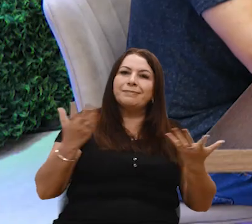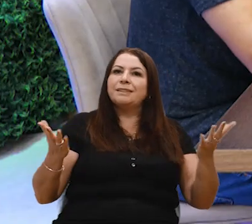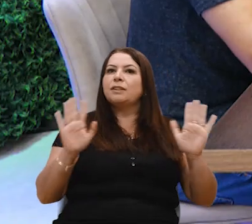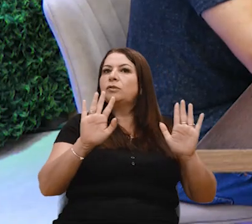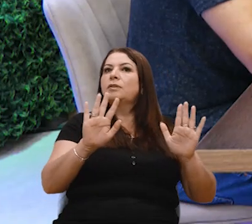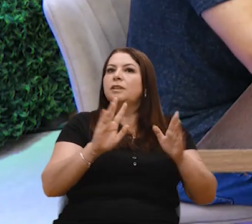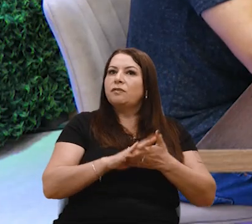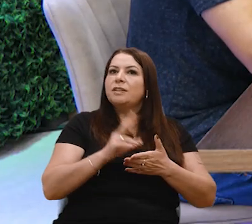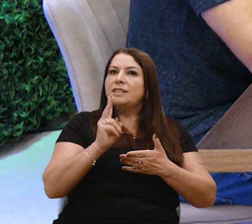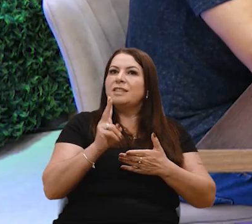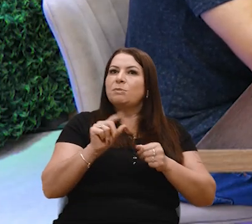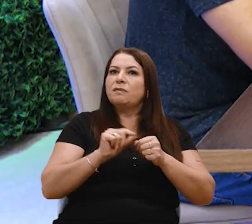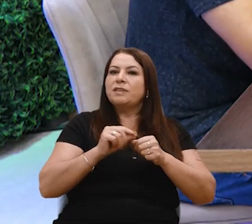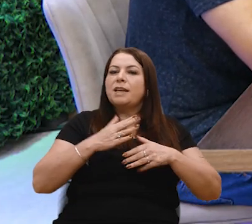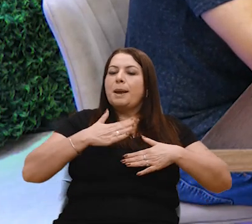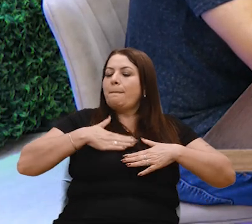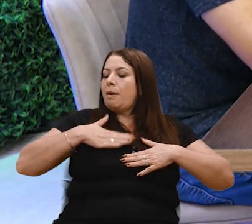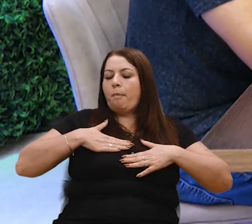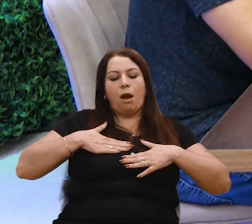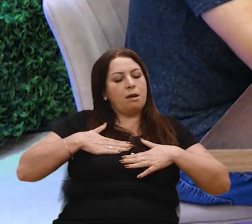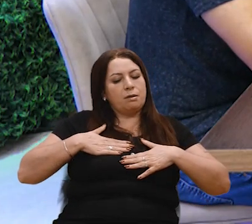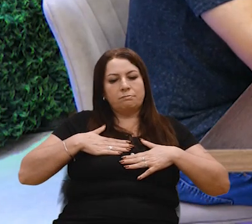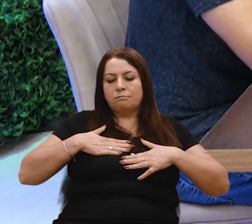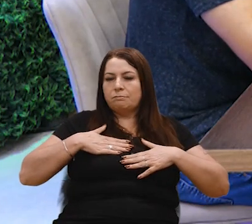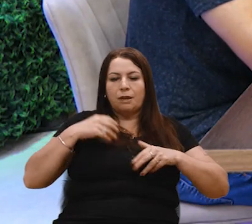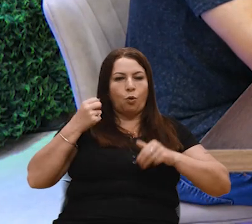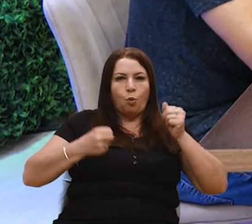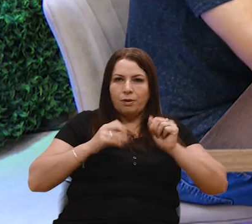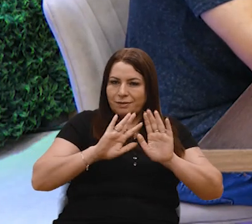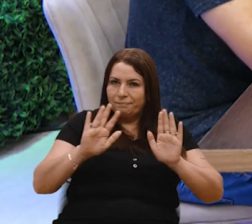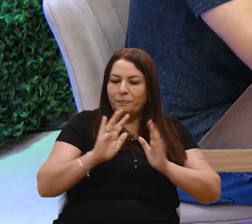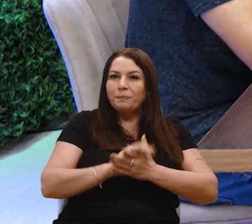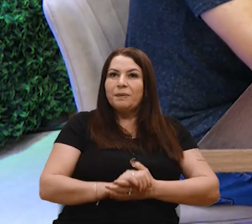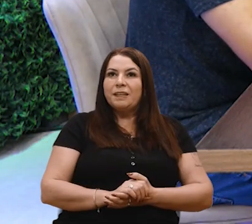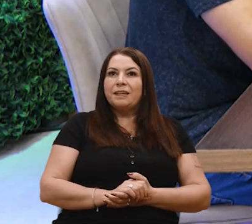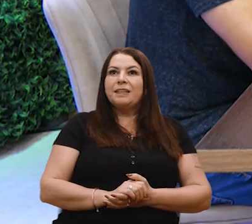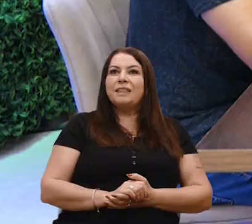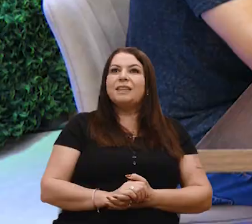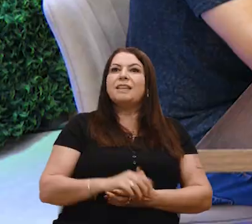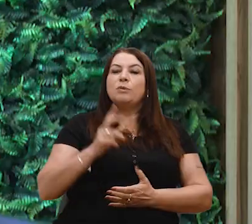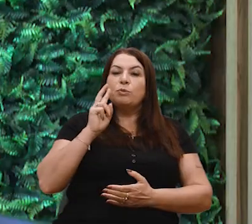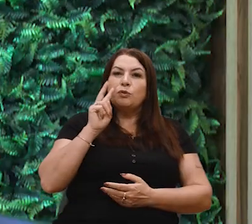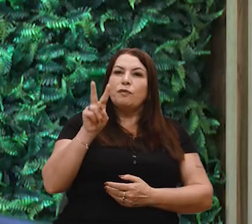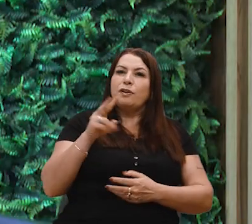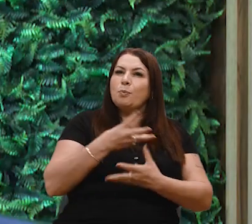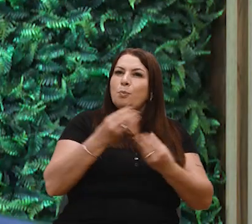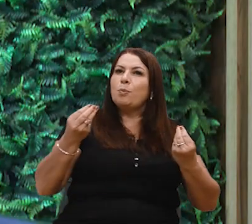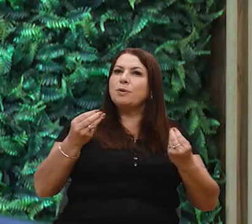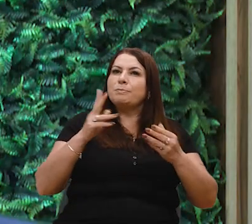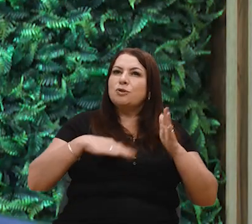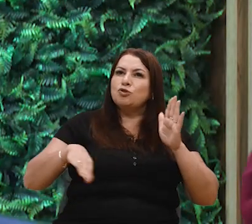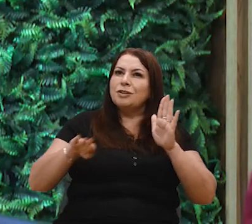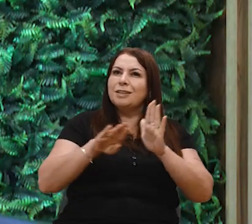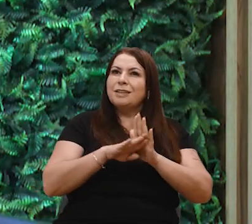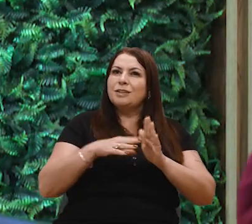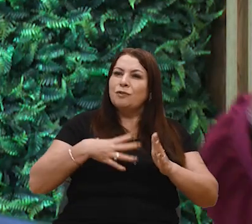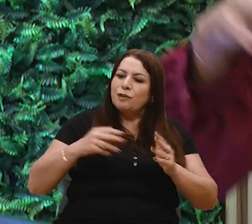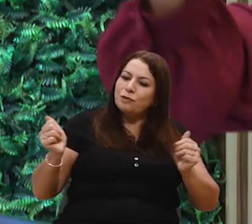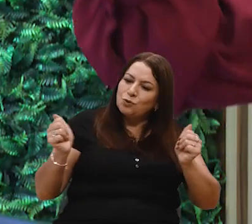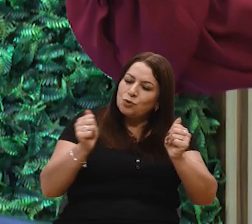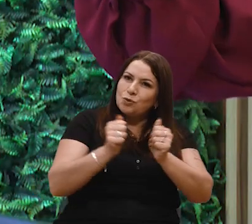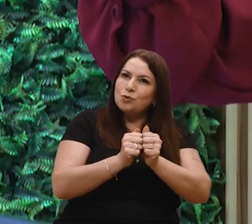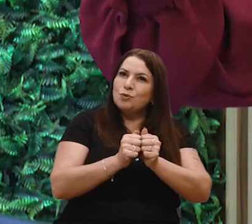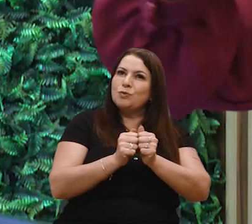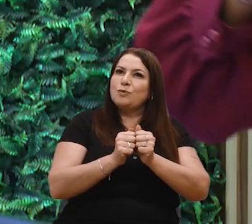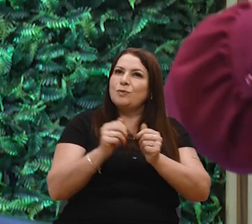enfim. Então já vou sempre fazer só a minha prova mesmo. Minha prova. Mas como a gente vê assim muitos chegando e aí